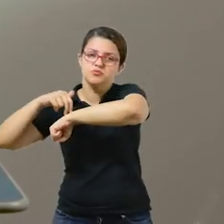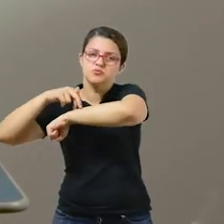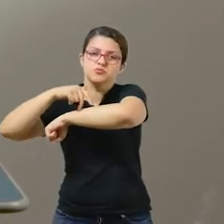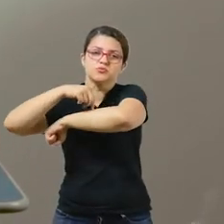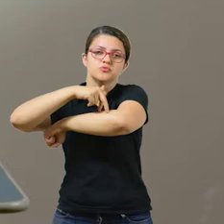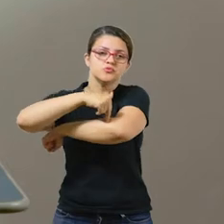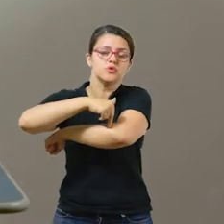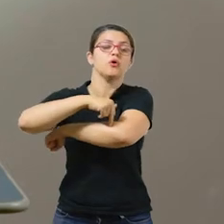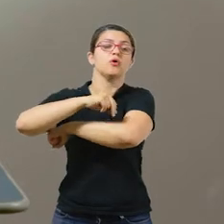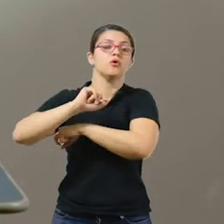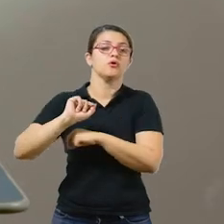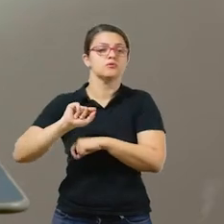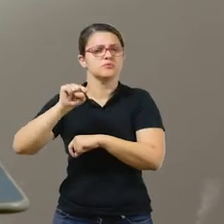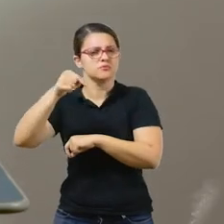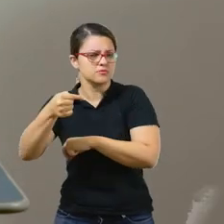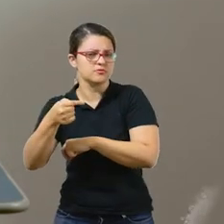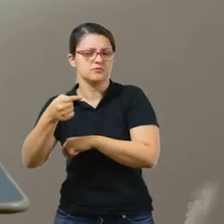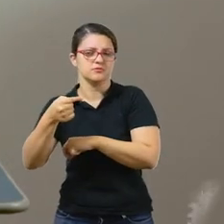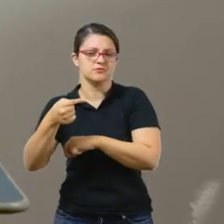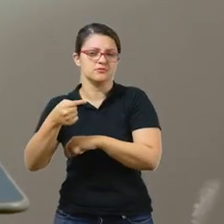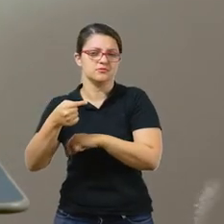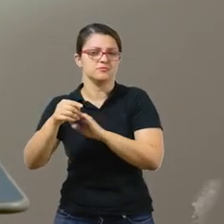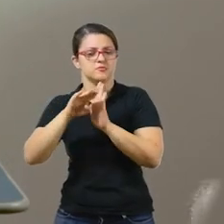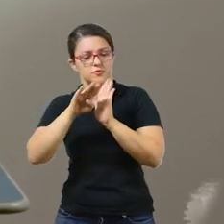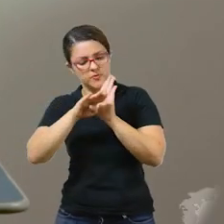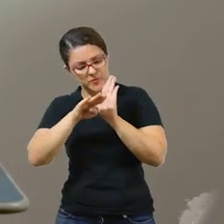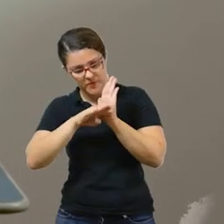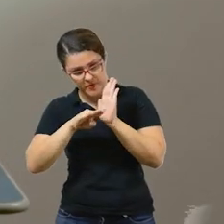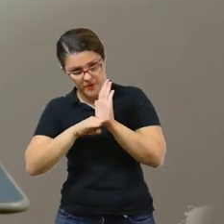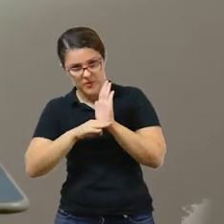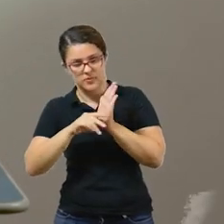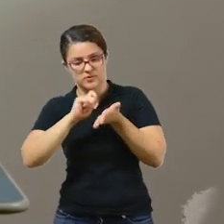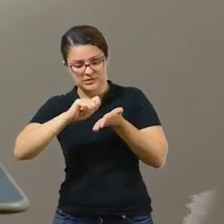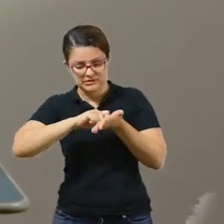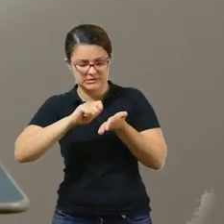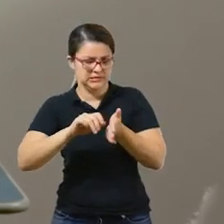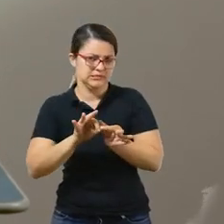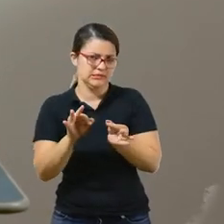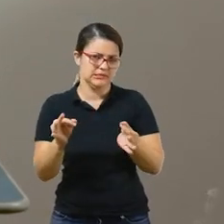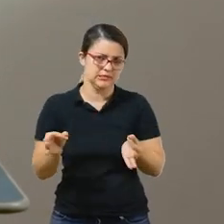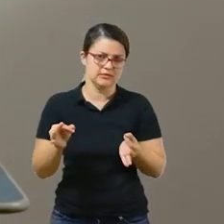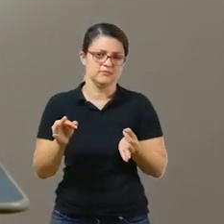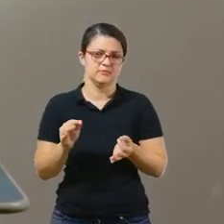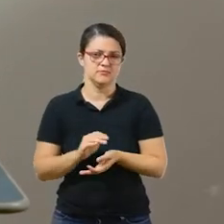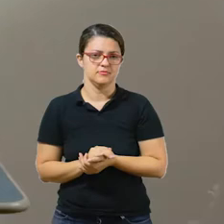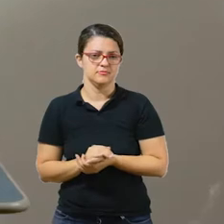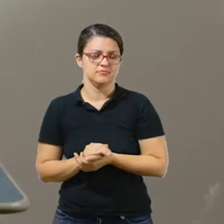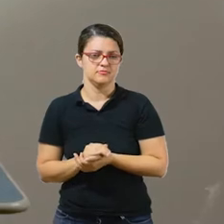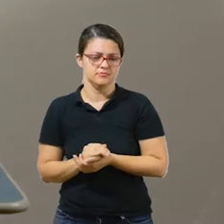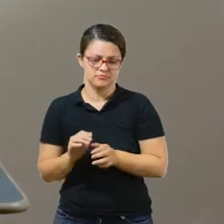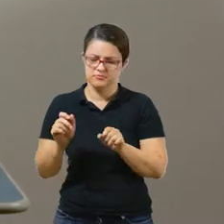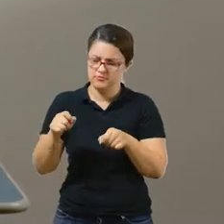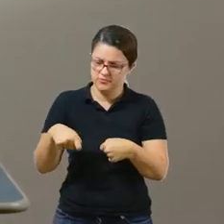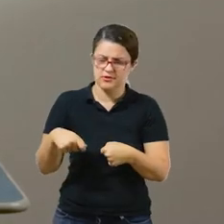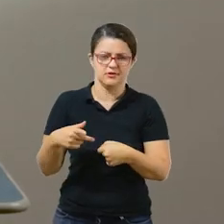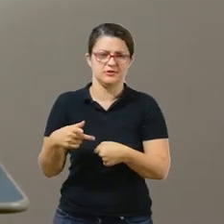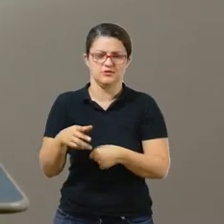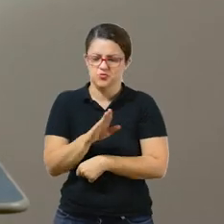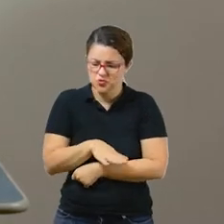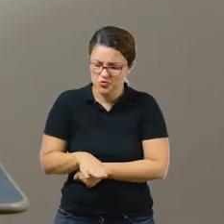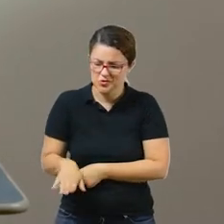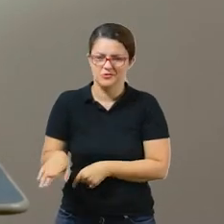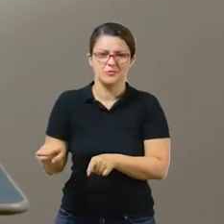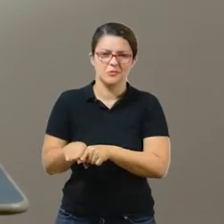e localiza o que a gente vai fazer depois do cumprimento e assim por diante, tá? É bem simples, é uma atividade possível de fazer com os